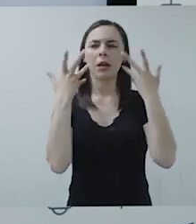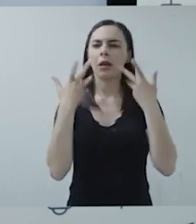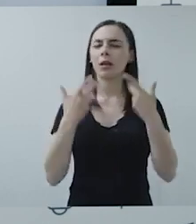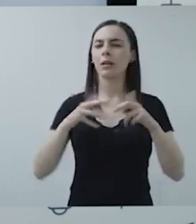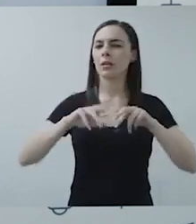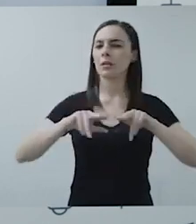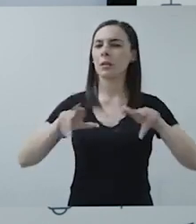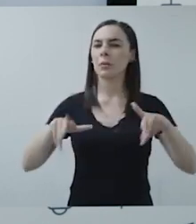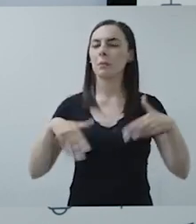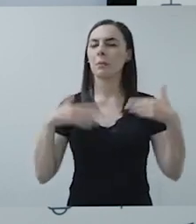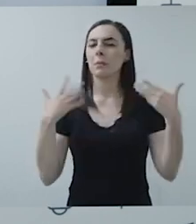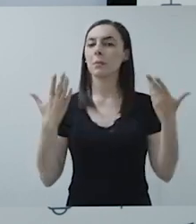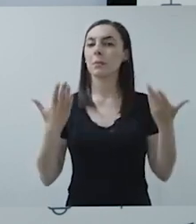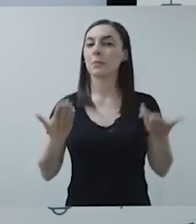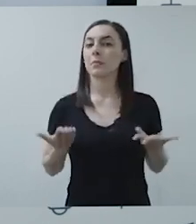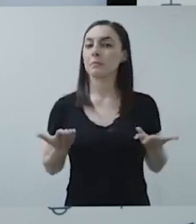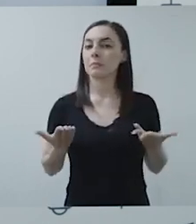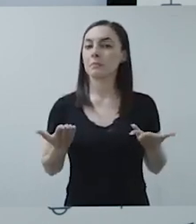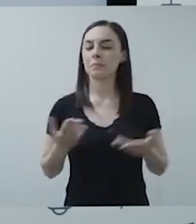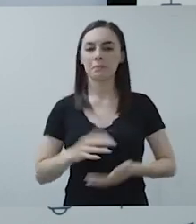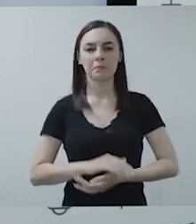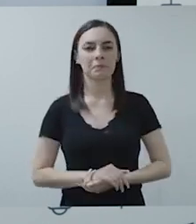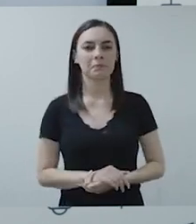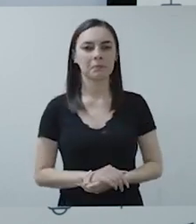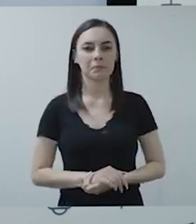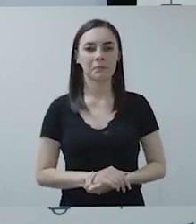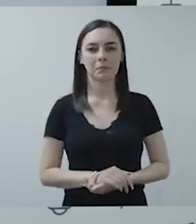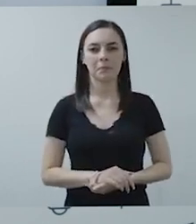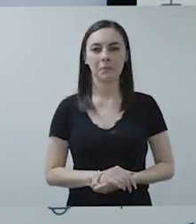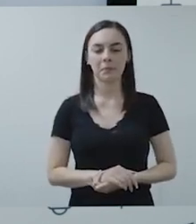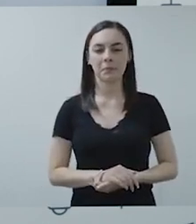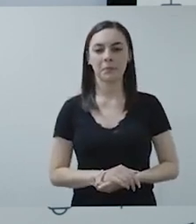animal estamos falando? É do